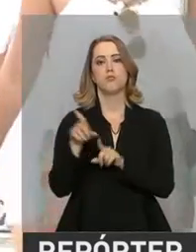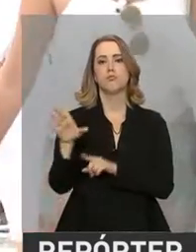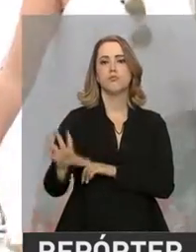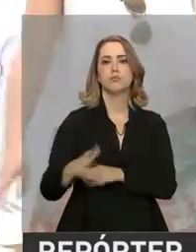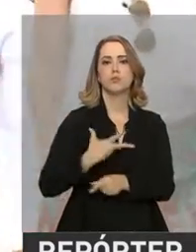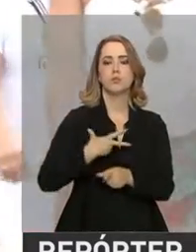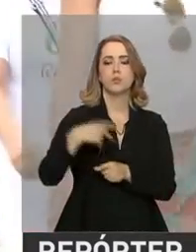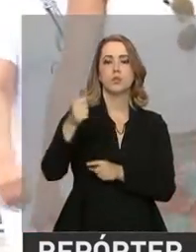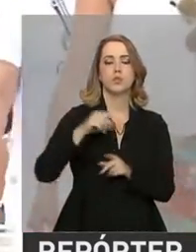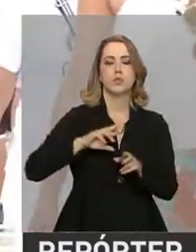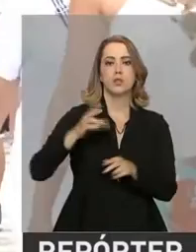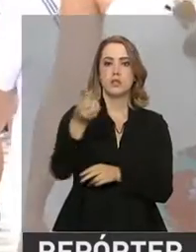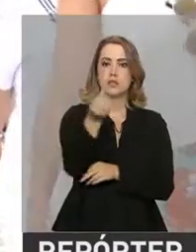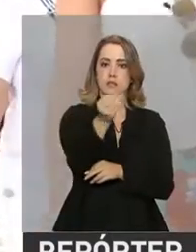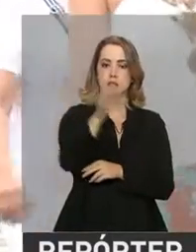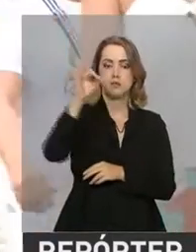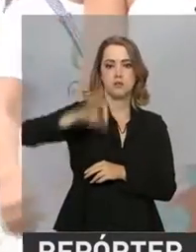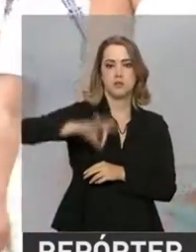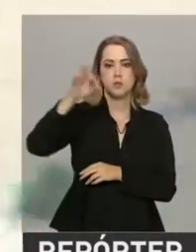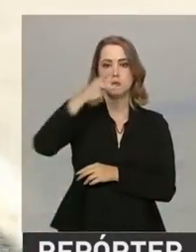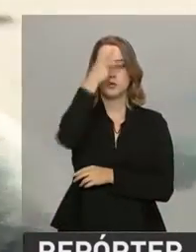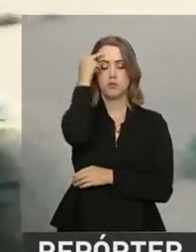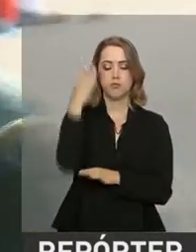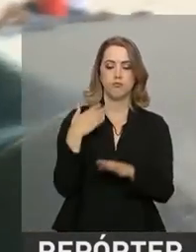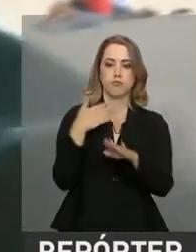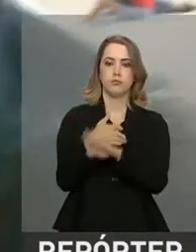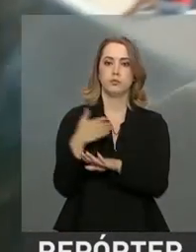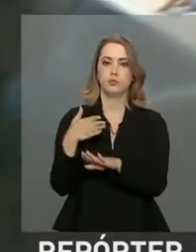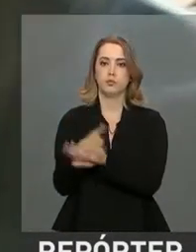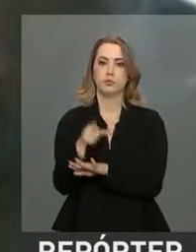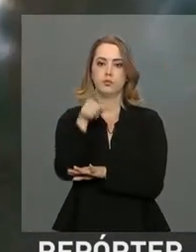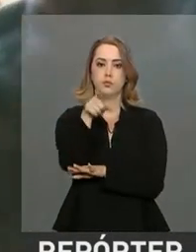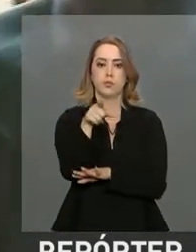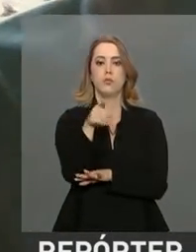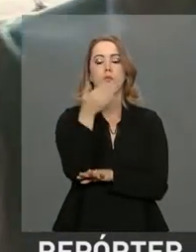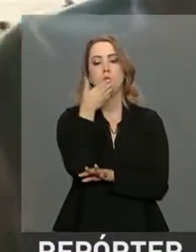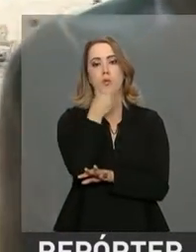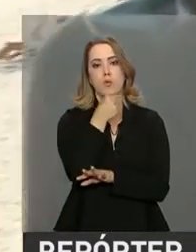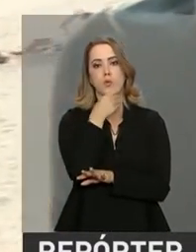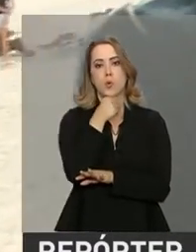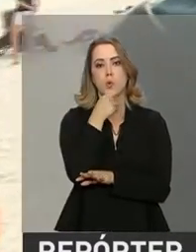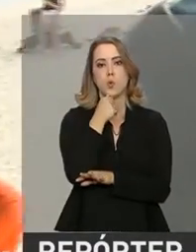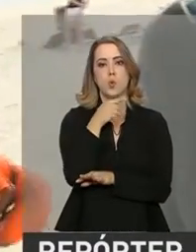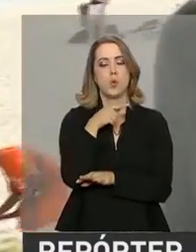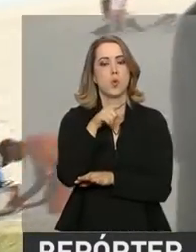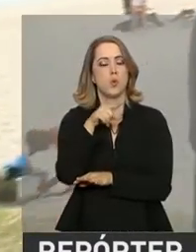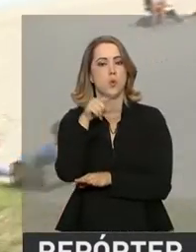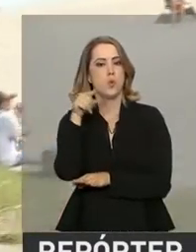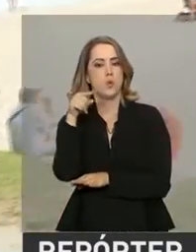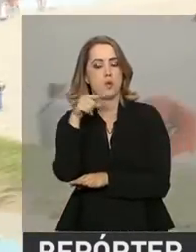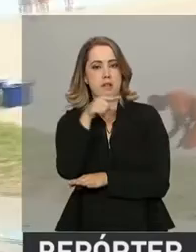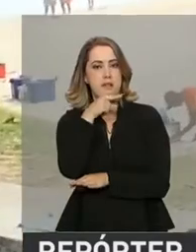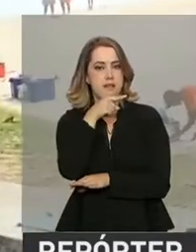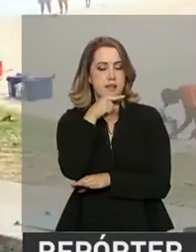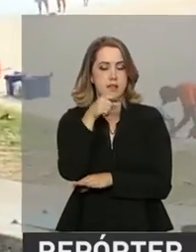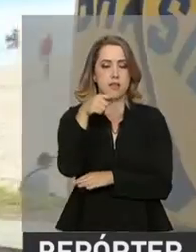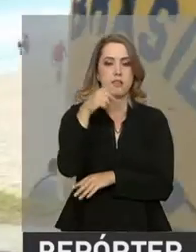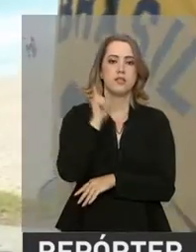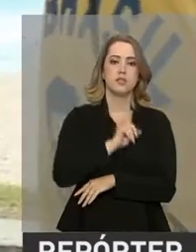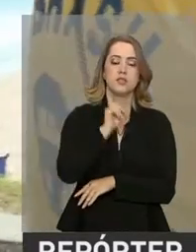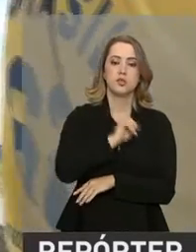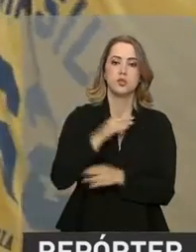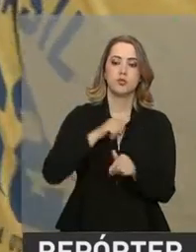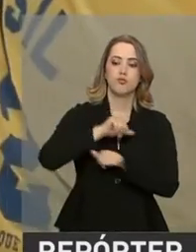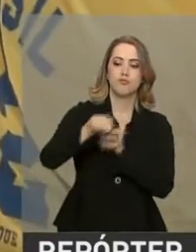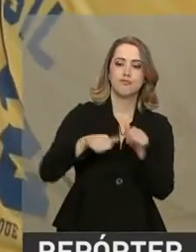sessenta por cento deles segundo o Ministério do Turismo Eduardo trocou Os queijos de Minas por alguns dias na cidade maravilhosa